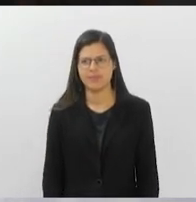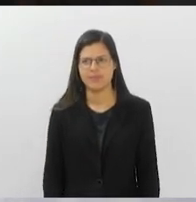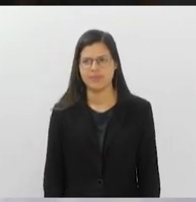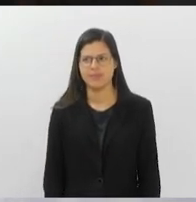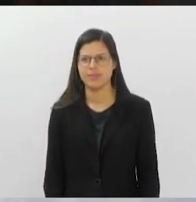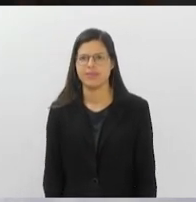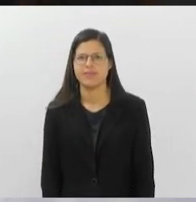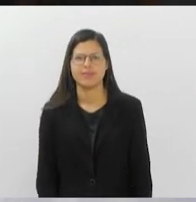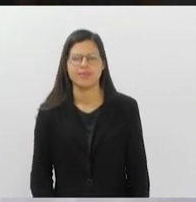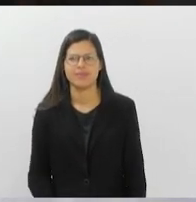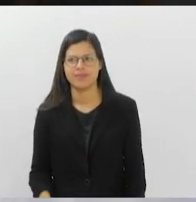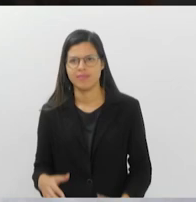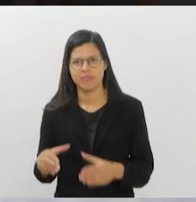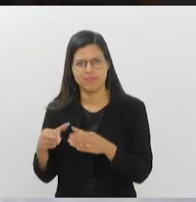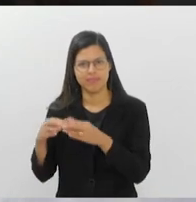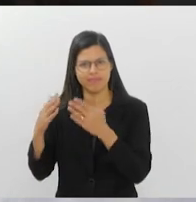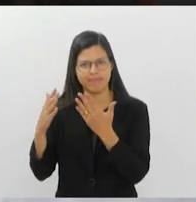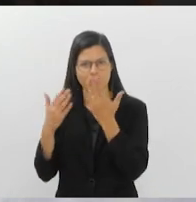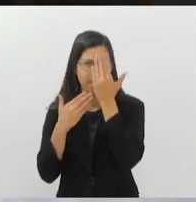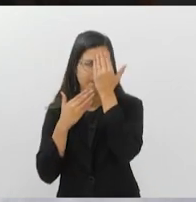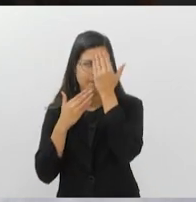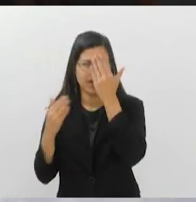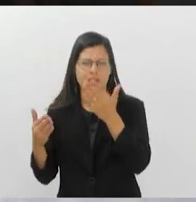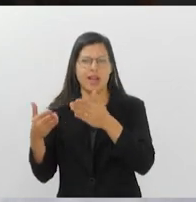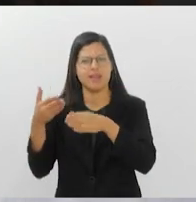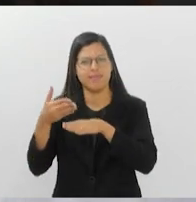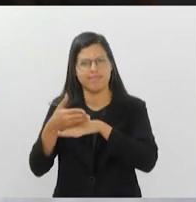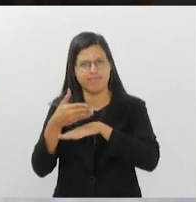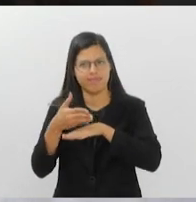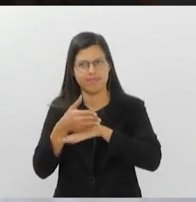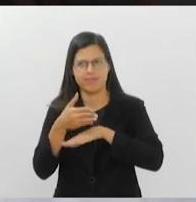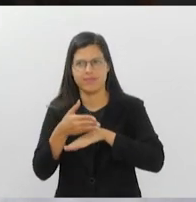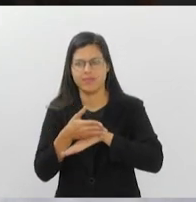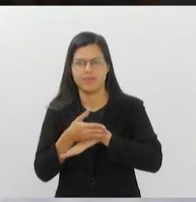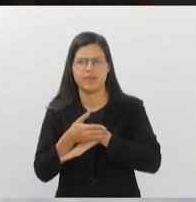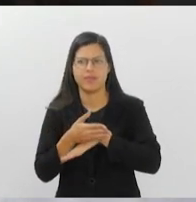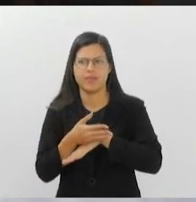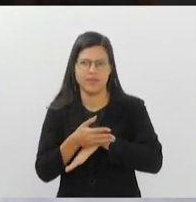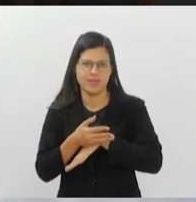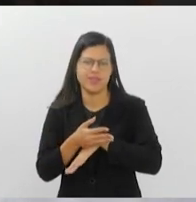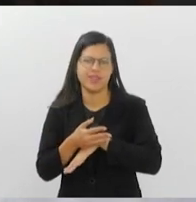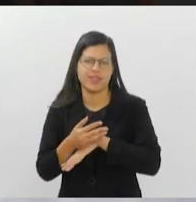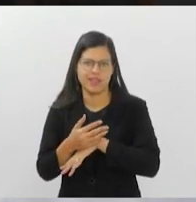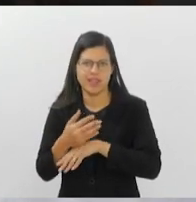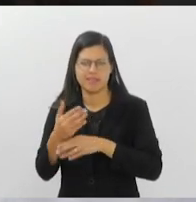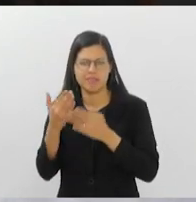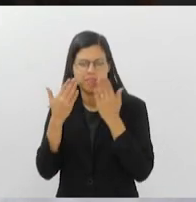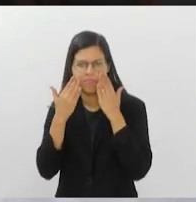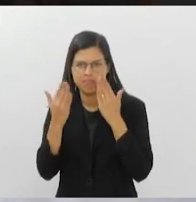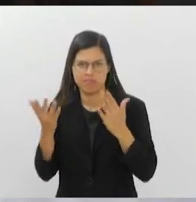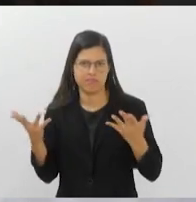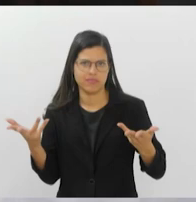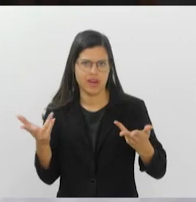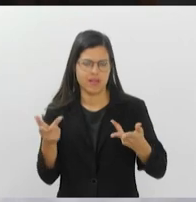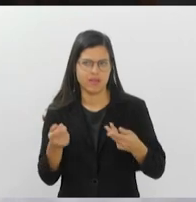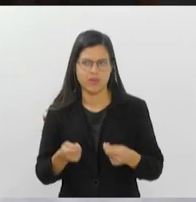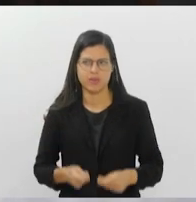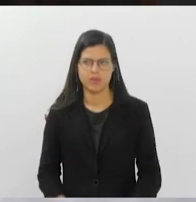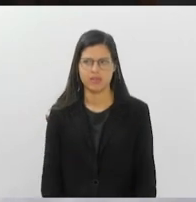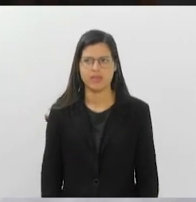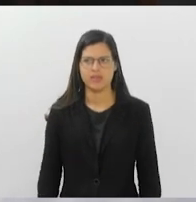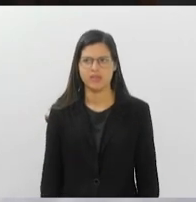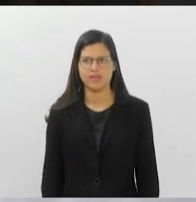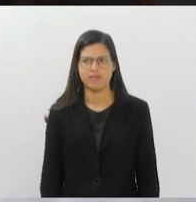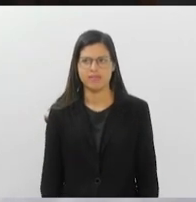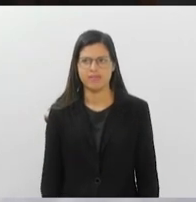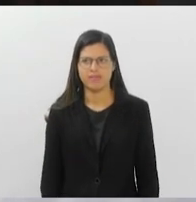Viva a loucura suburbana! Muito obrigado por virem aqui nos presentear com essa apresentação tão maravilhosa, que